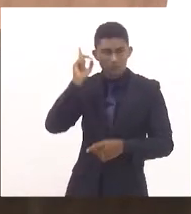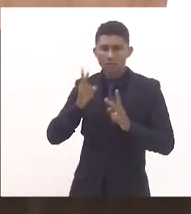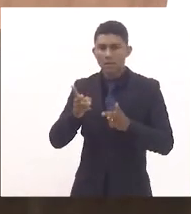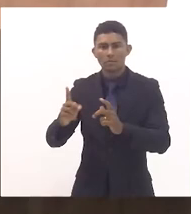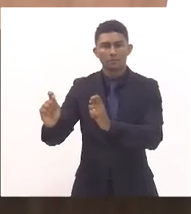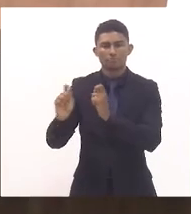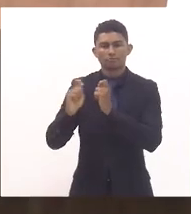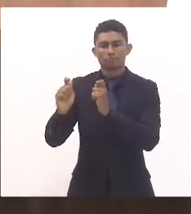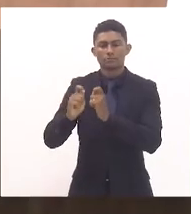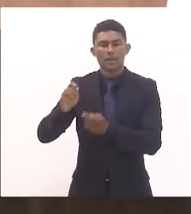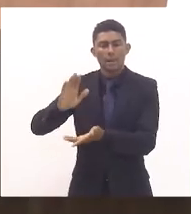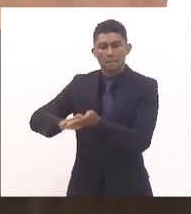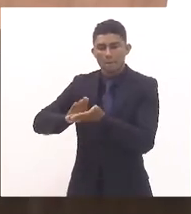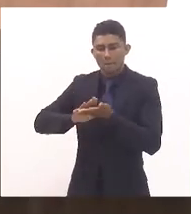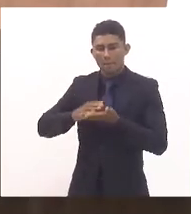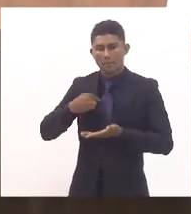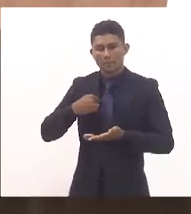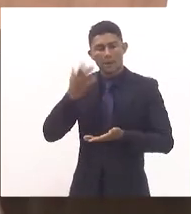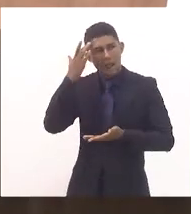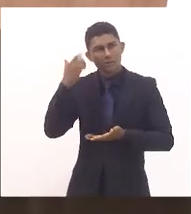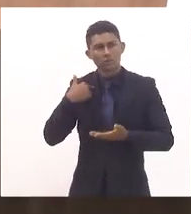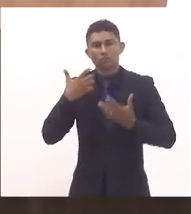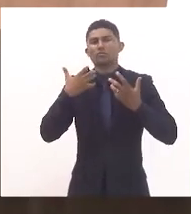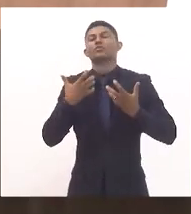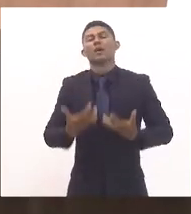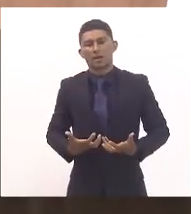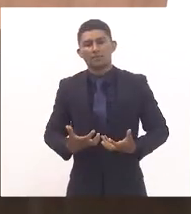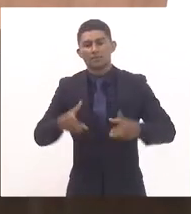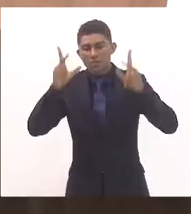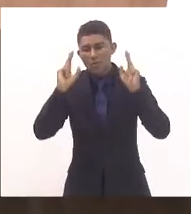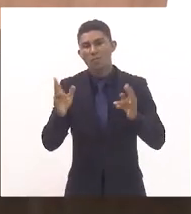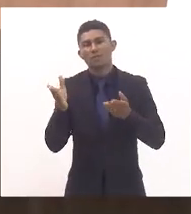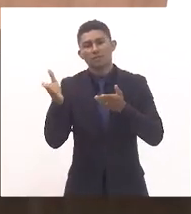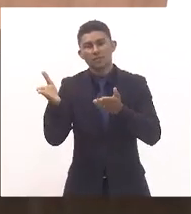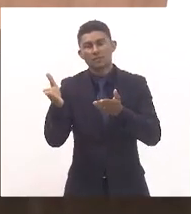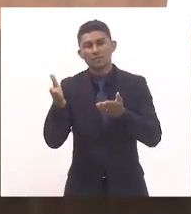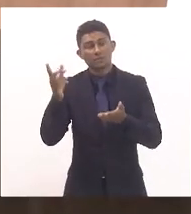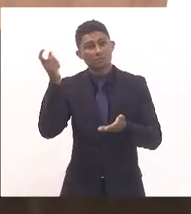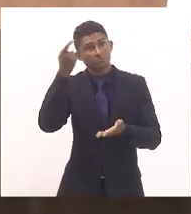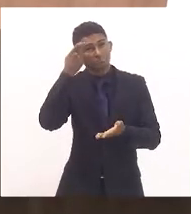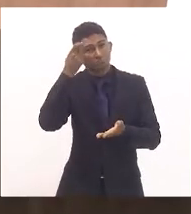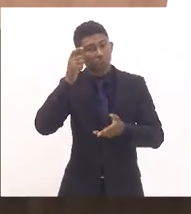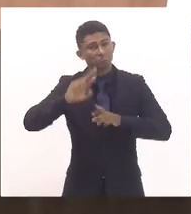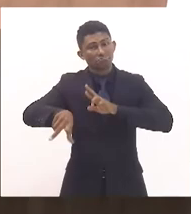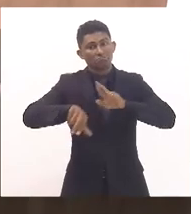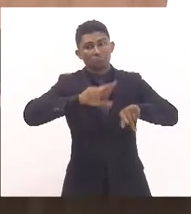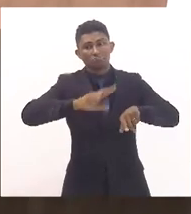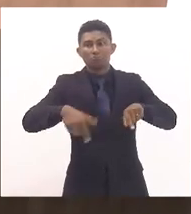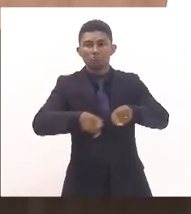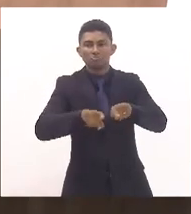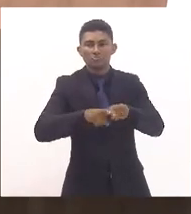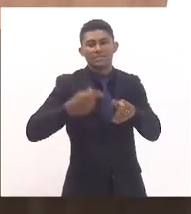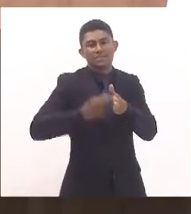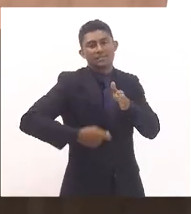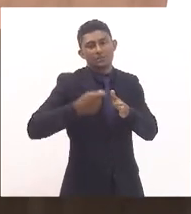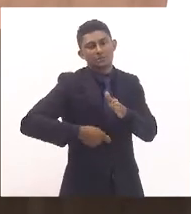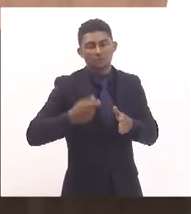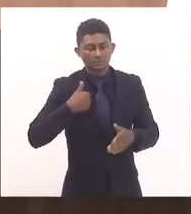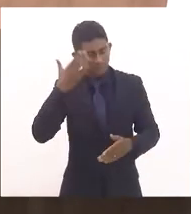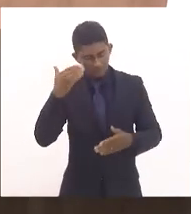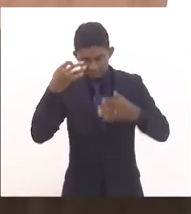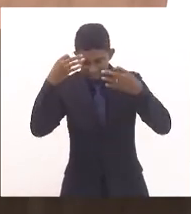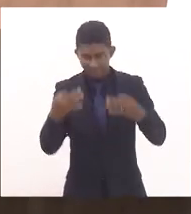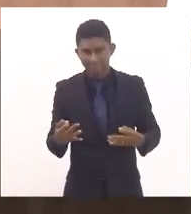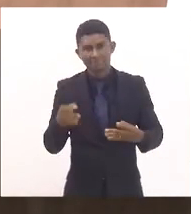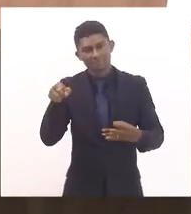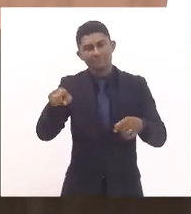é do que um elogio. Acho que eu sou tão chato quanto ele nas questões ideológicas e tributárias, e eu tenho certeza que ele